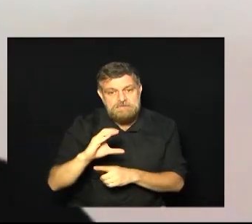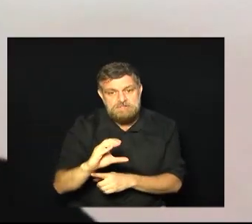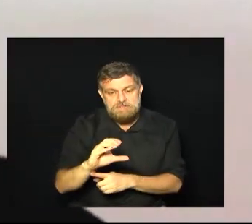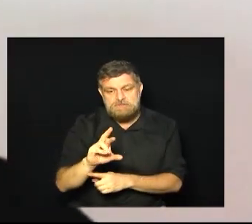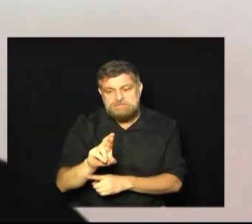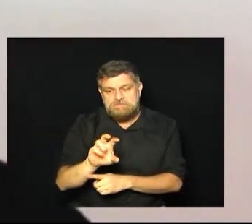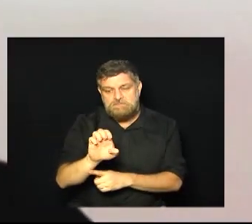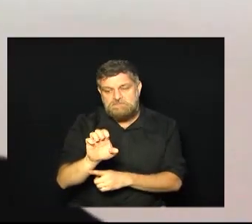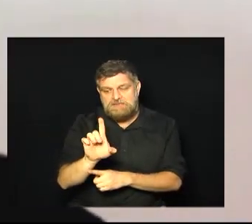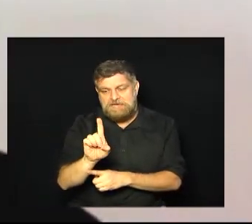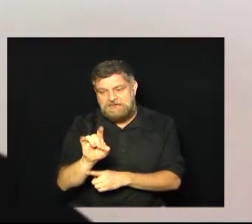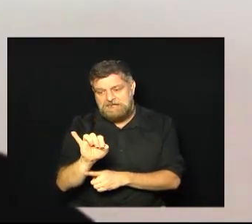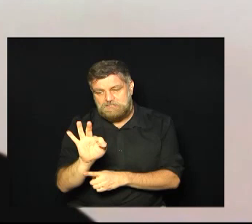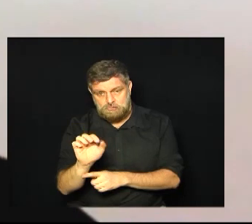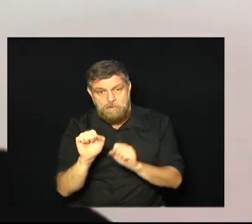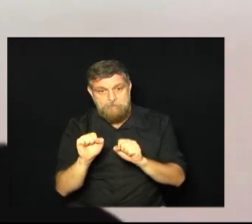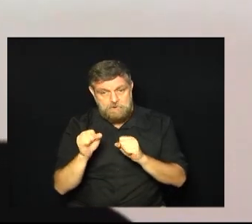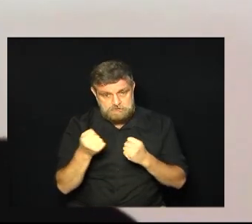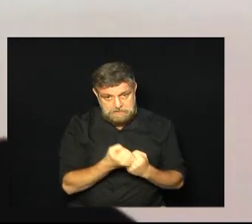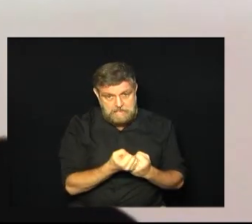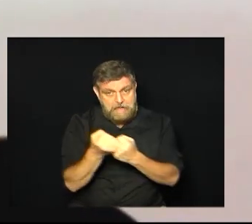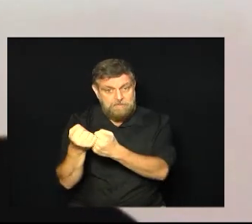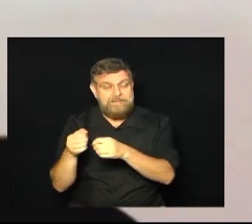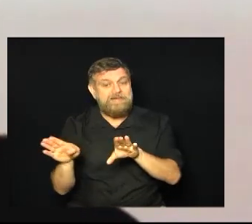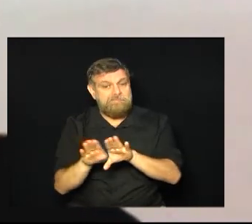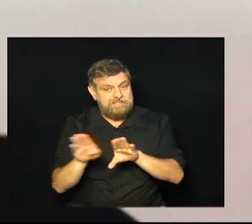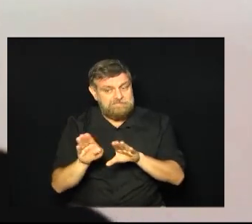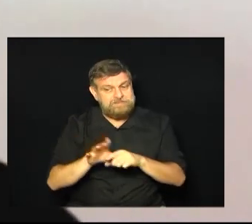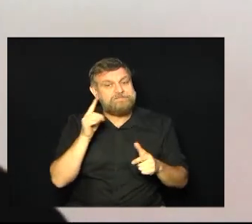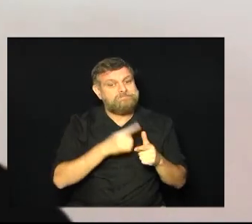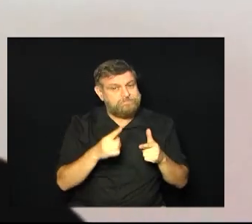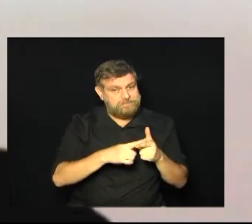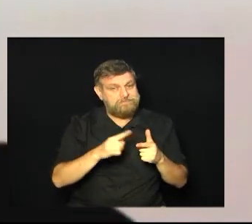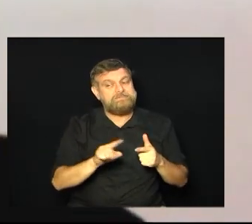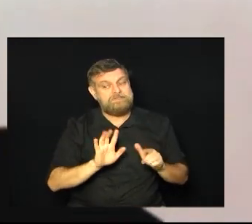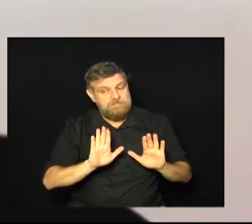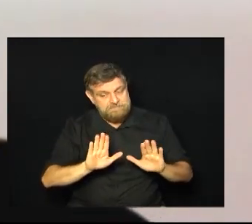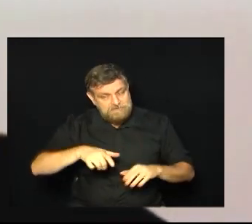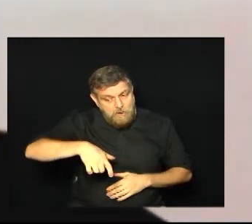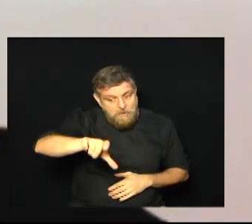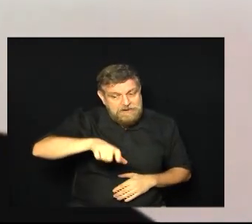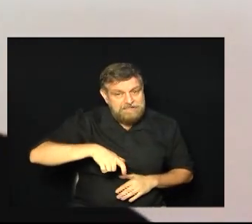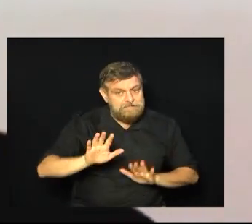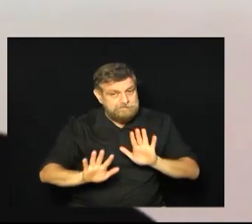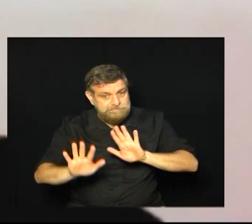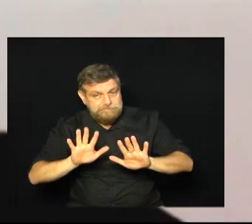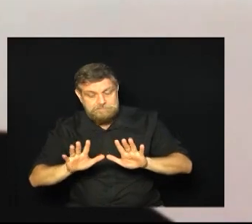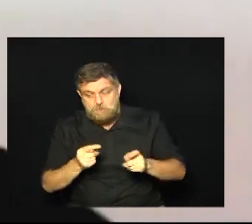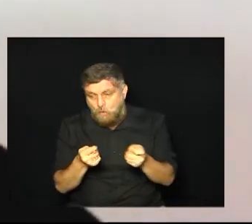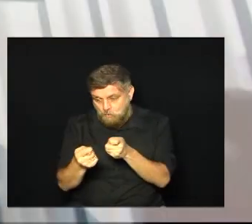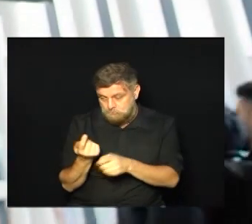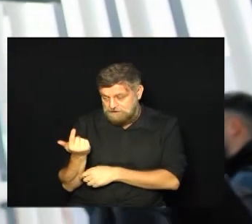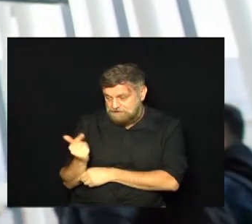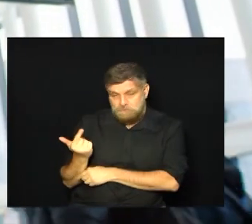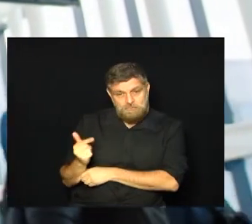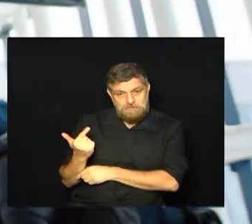ele pode ser um grande aliado como um vilão na nossa vida. Então, se a pessoa já não tem esse controle para